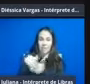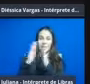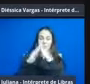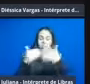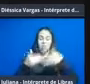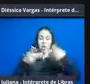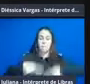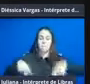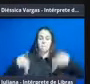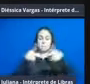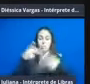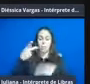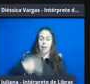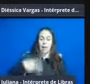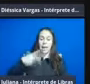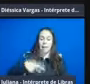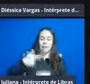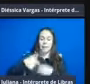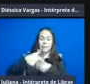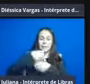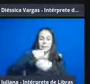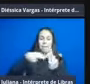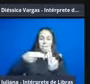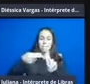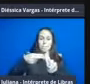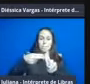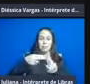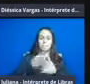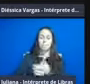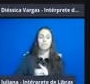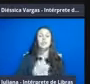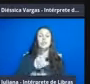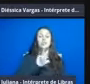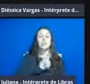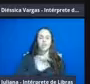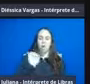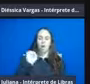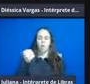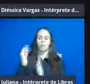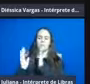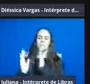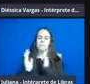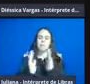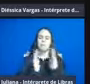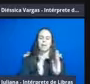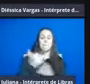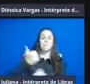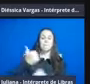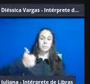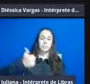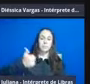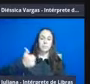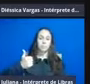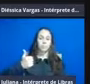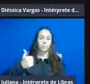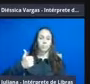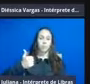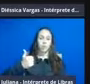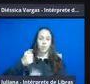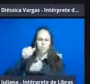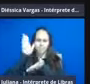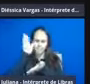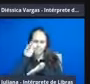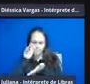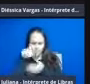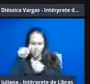pública aqui do município de Palmeiras das Missões, e ela foi dividida em oito momentos. Bom, o primeiro momento, ele